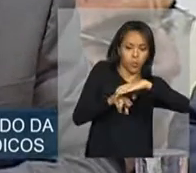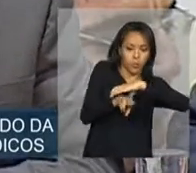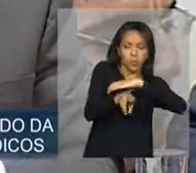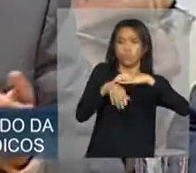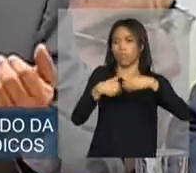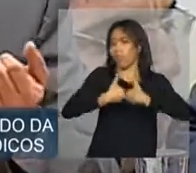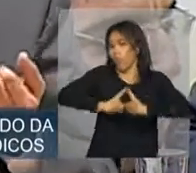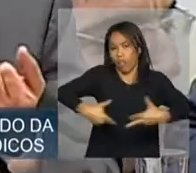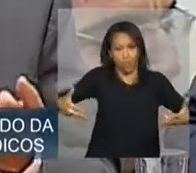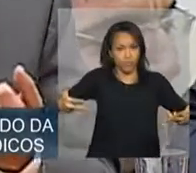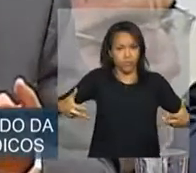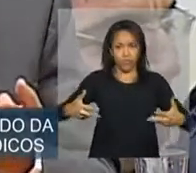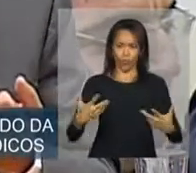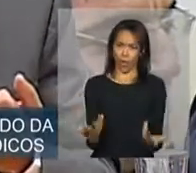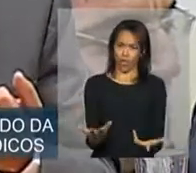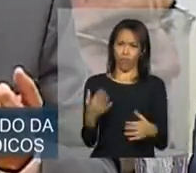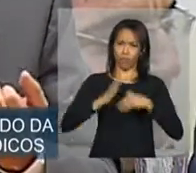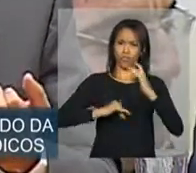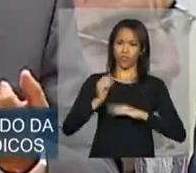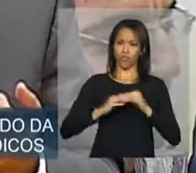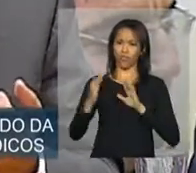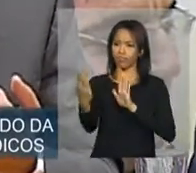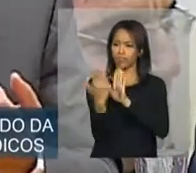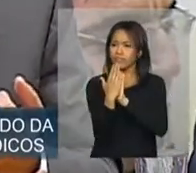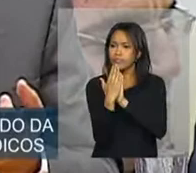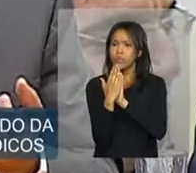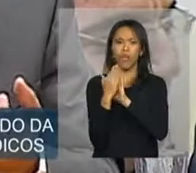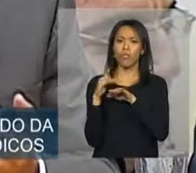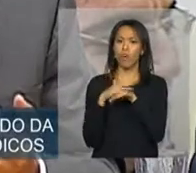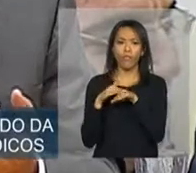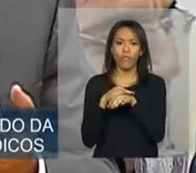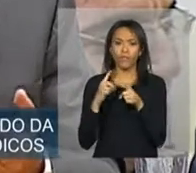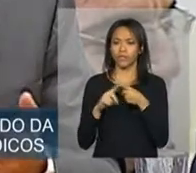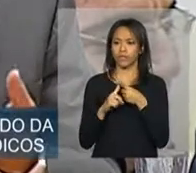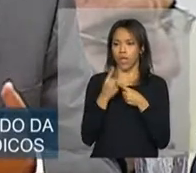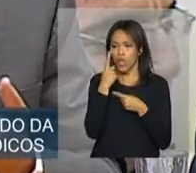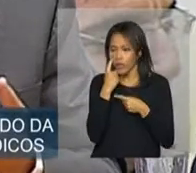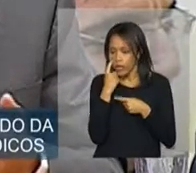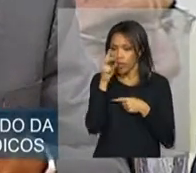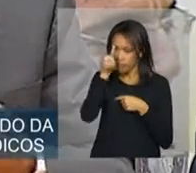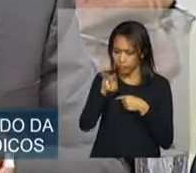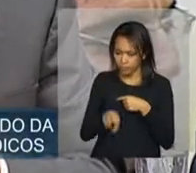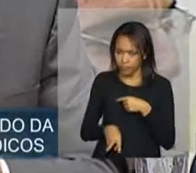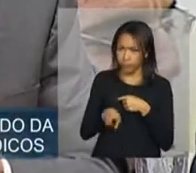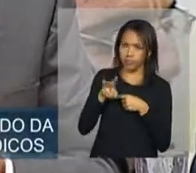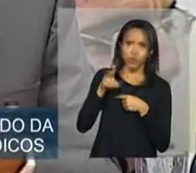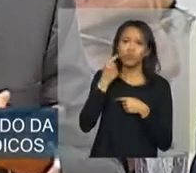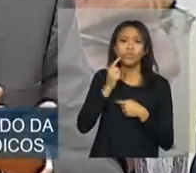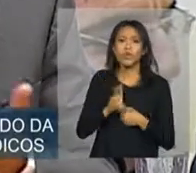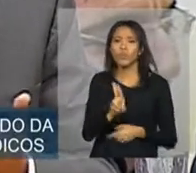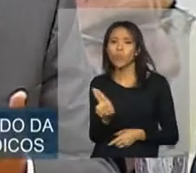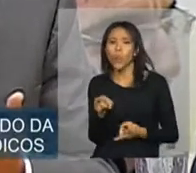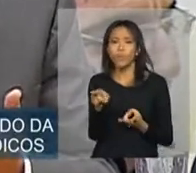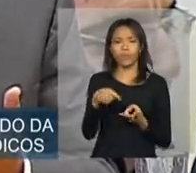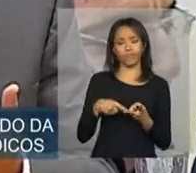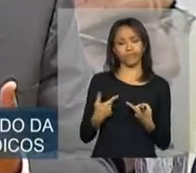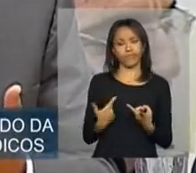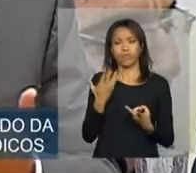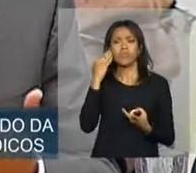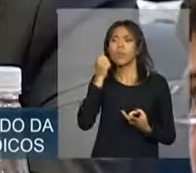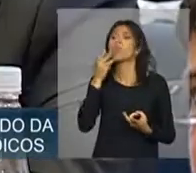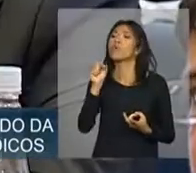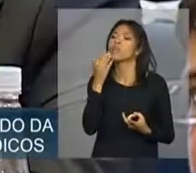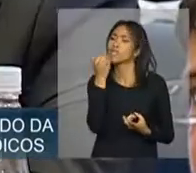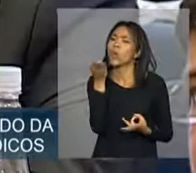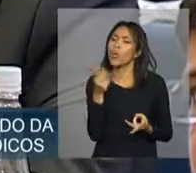a pessoa vai lá profissional não conversa com ela não atende não examina não olha não sabe nem o nome não sabe o que a